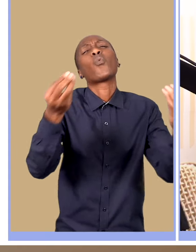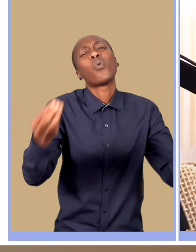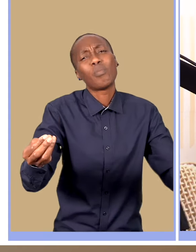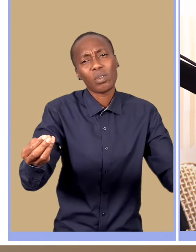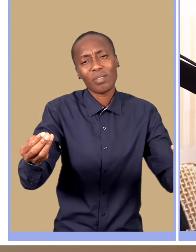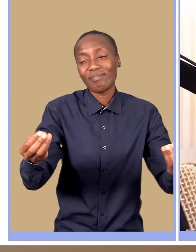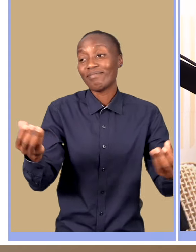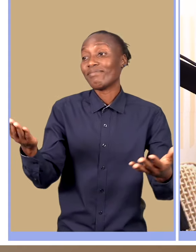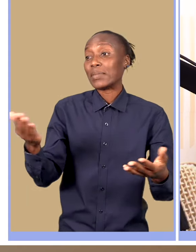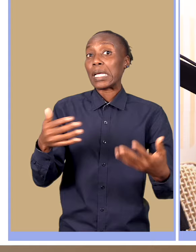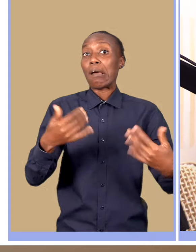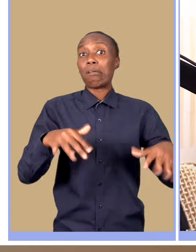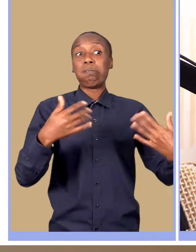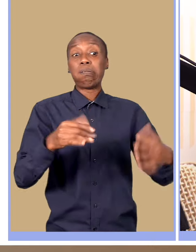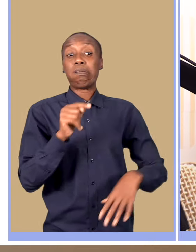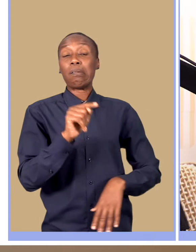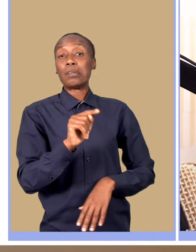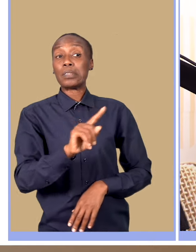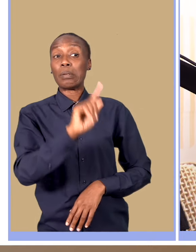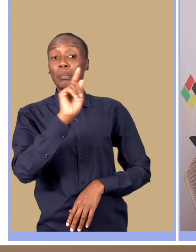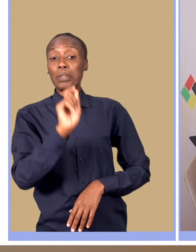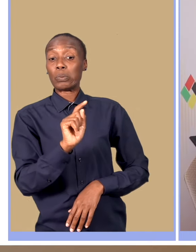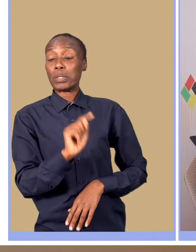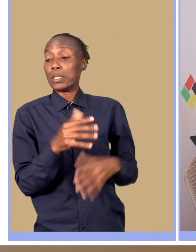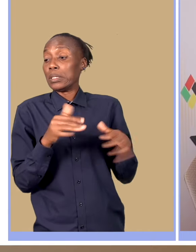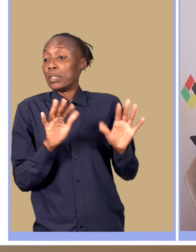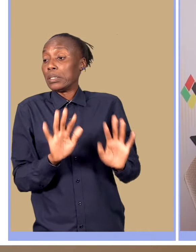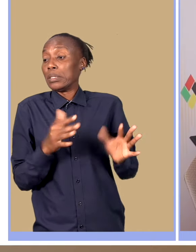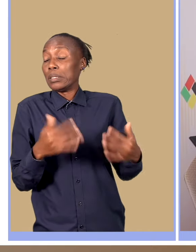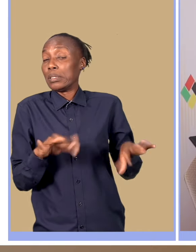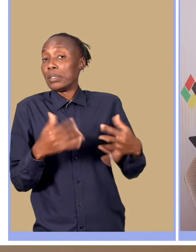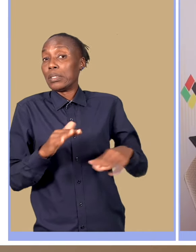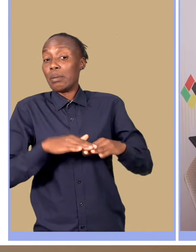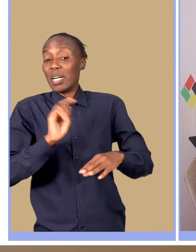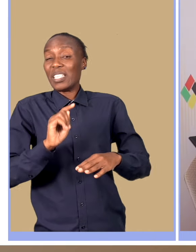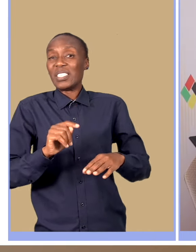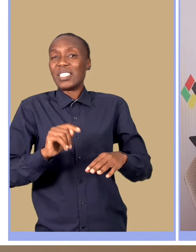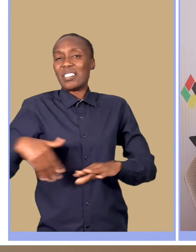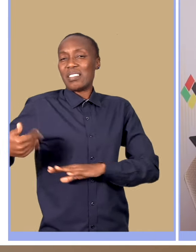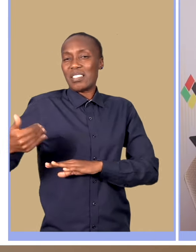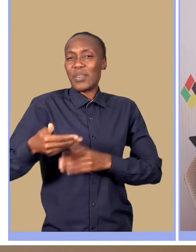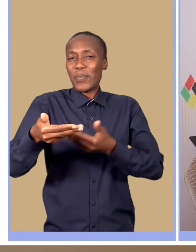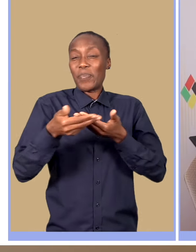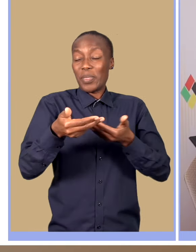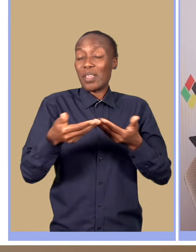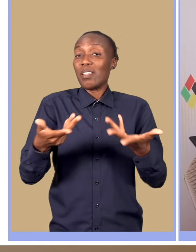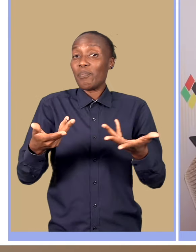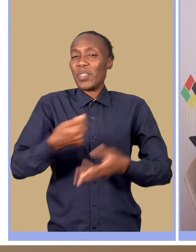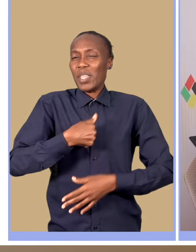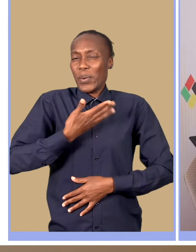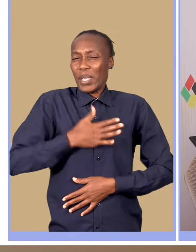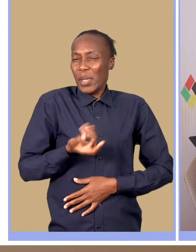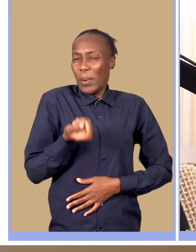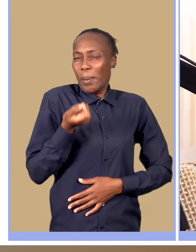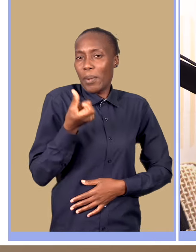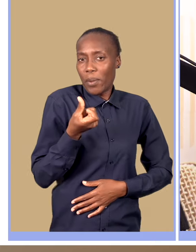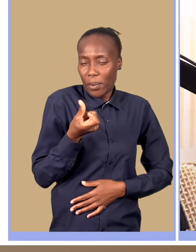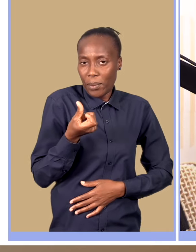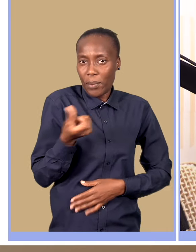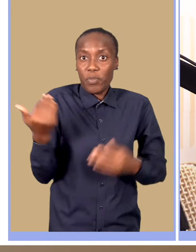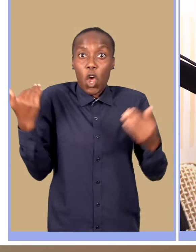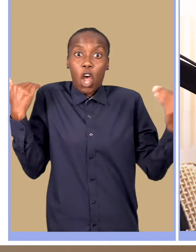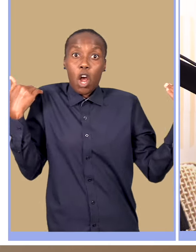Ok, Bata, antes de responder essa pergunta espinhosa que você sempre coloca aos seus convidados, Sim. eu vou só terminar